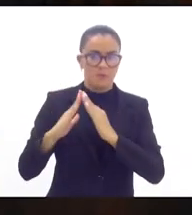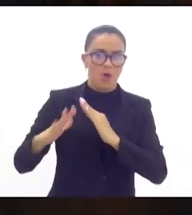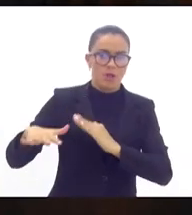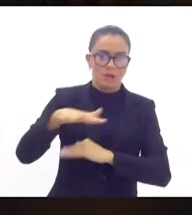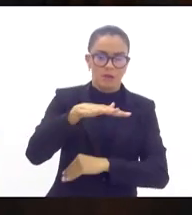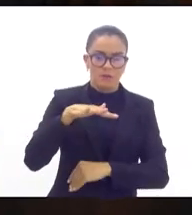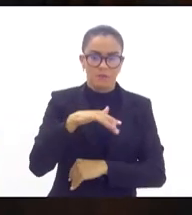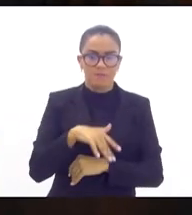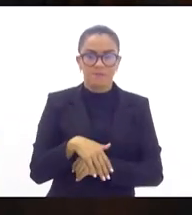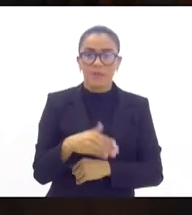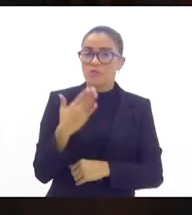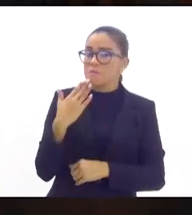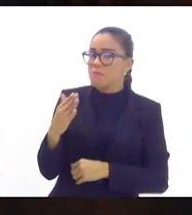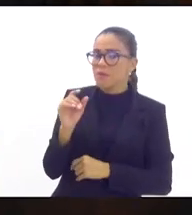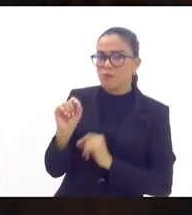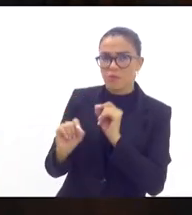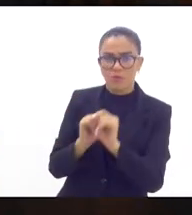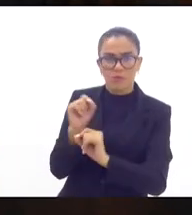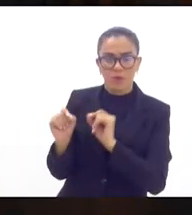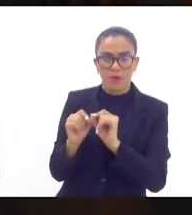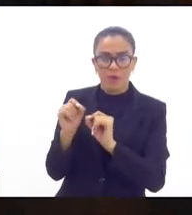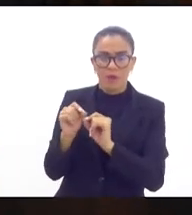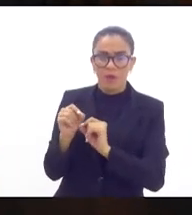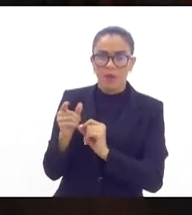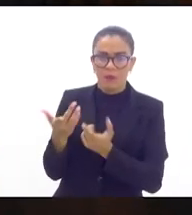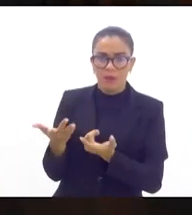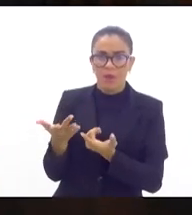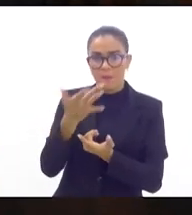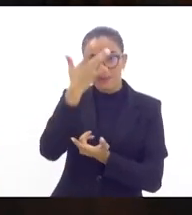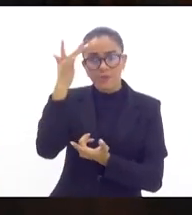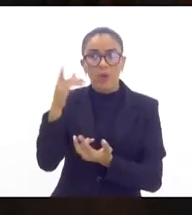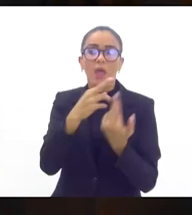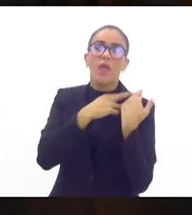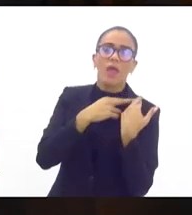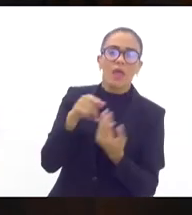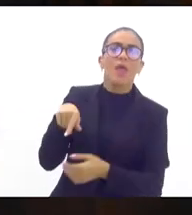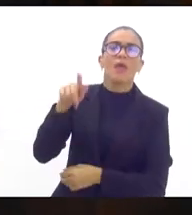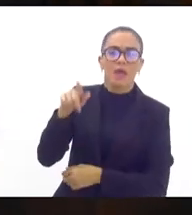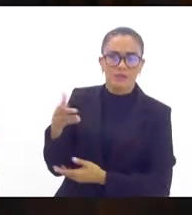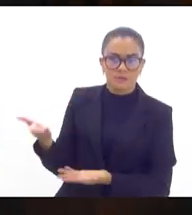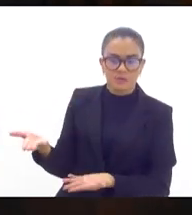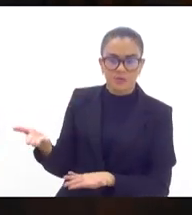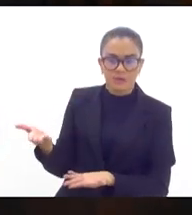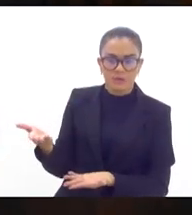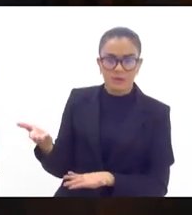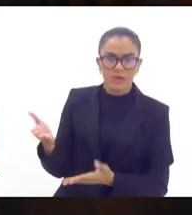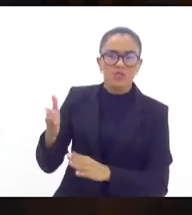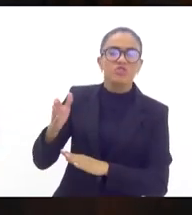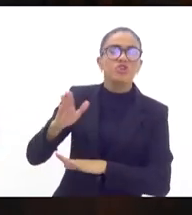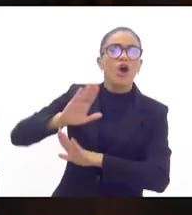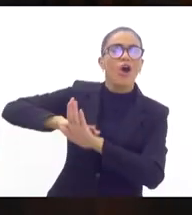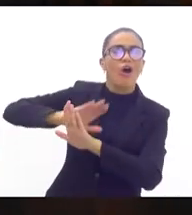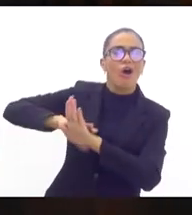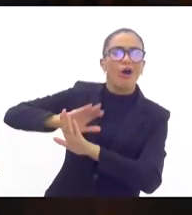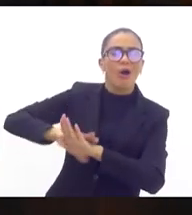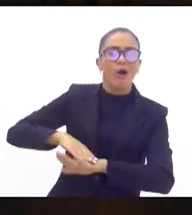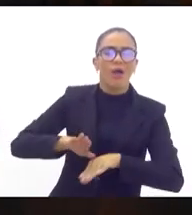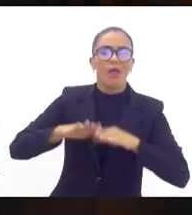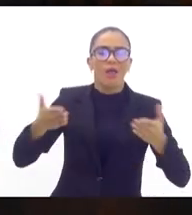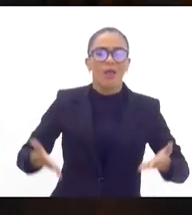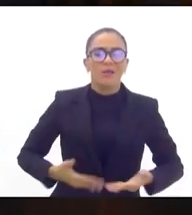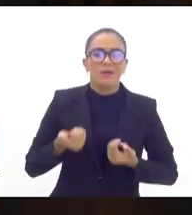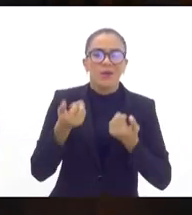de direito quem é responsável de fazer com que aquilo ali realmente aconteça que não fique só atrás da mesa no ar condicionado